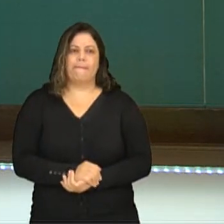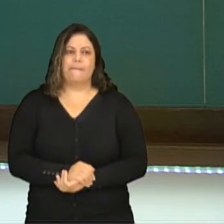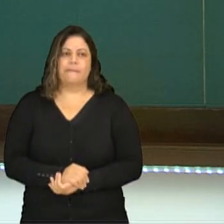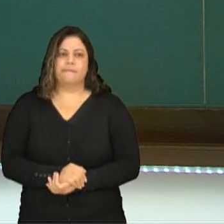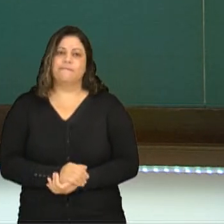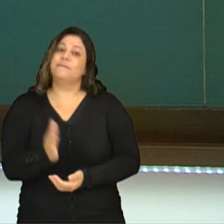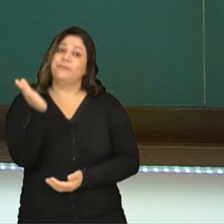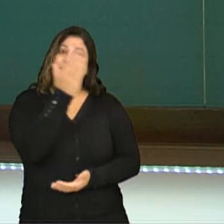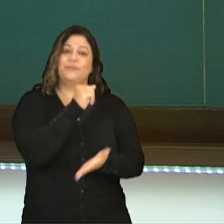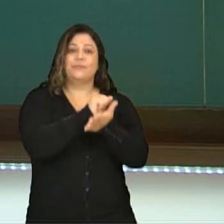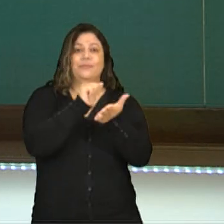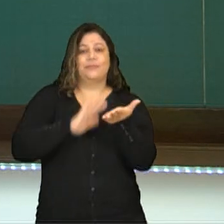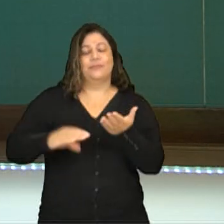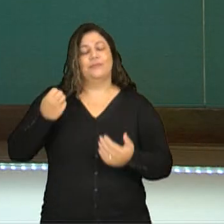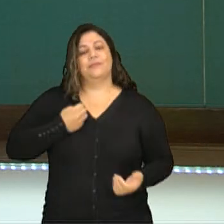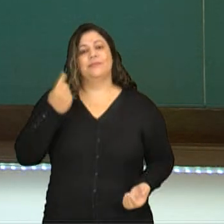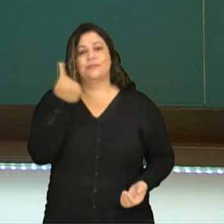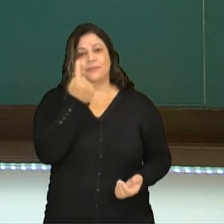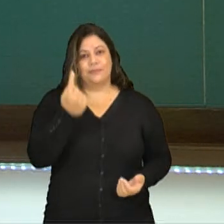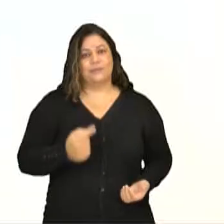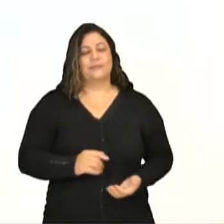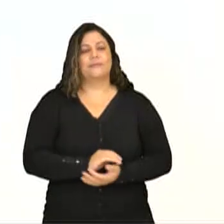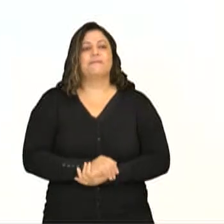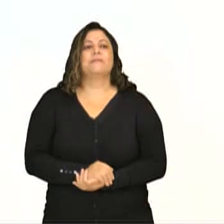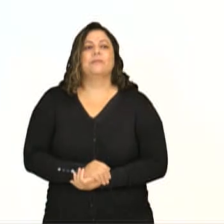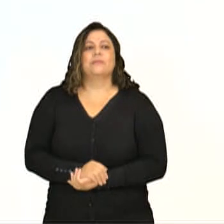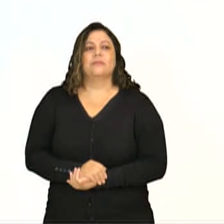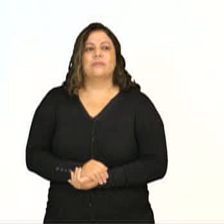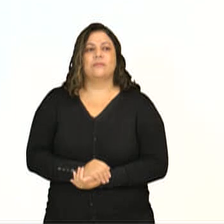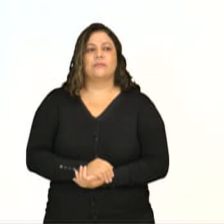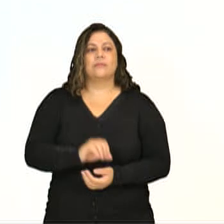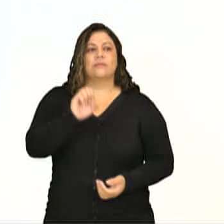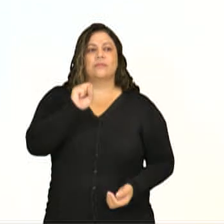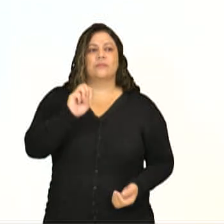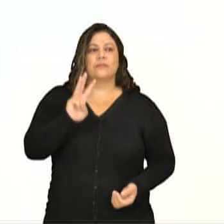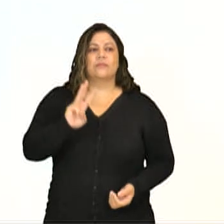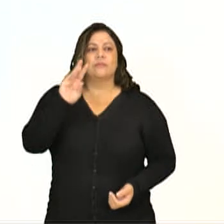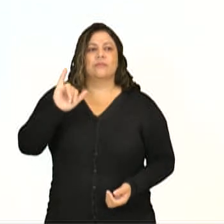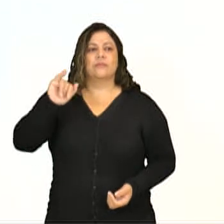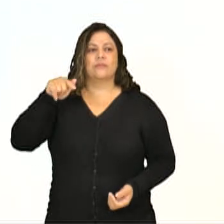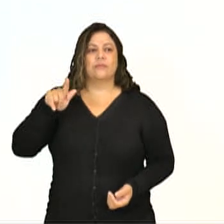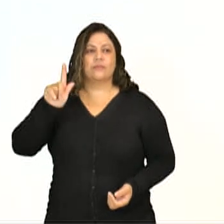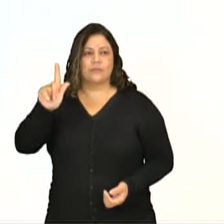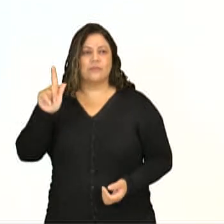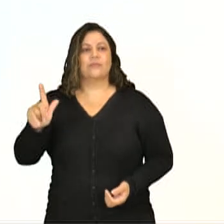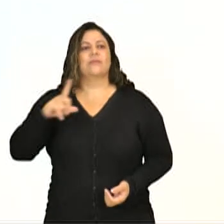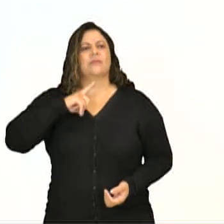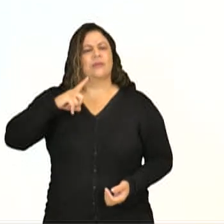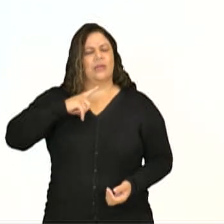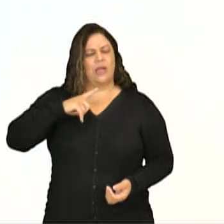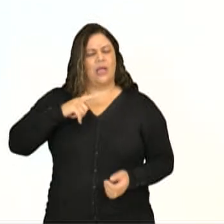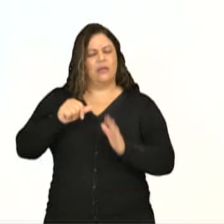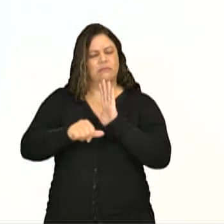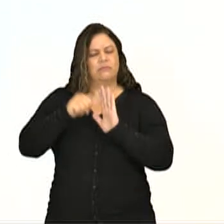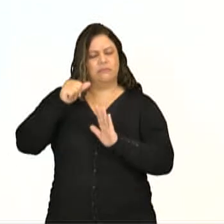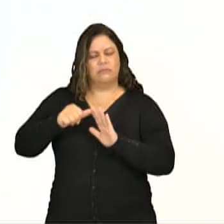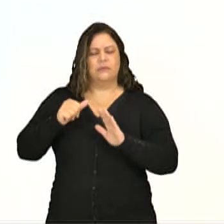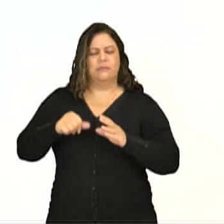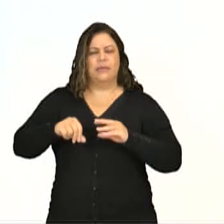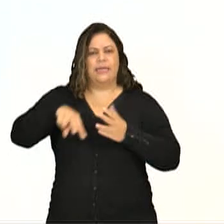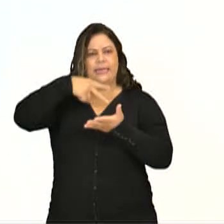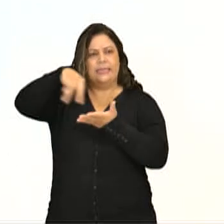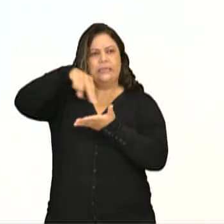Vamos para a nossa primeira atividade, pessoal. O swing teve suas primeiras danças no estilo Lindy Hop. Apresentou